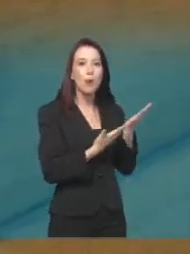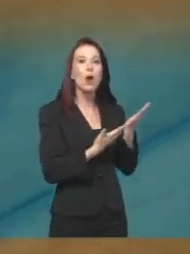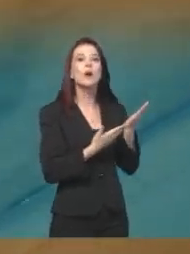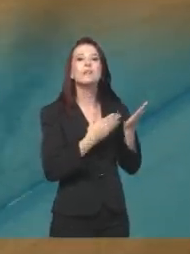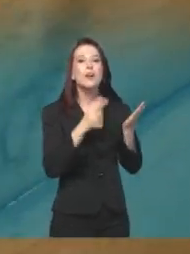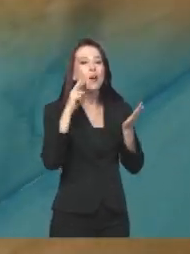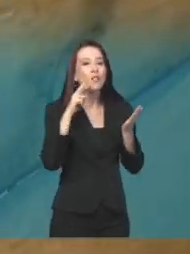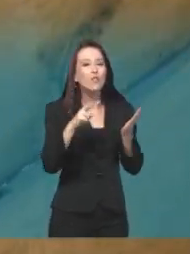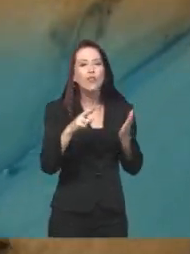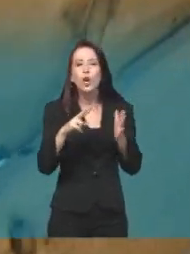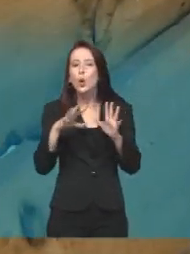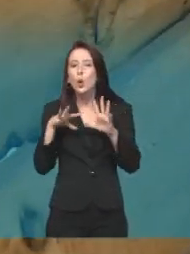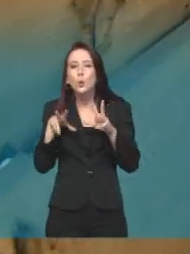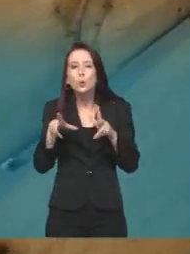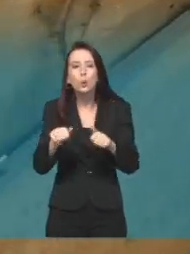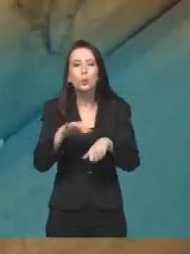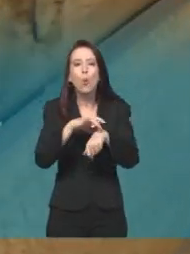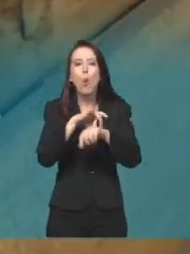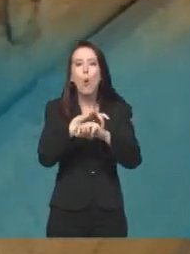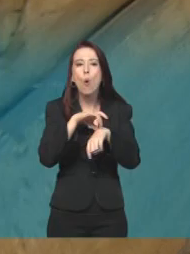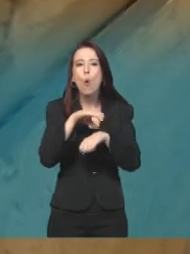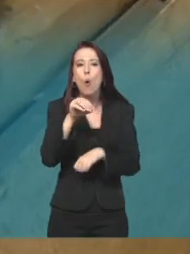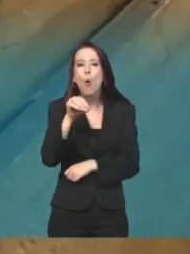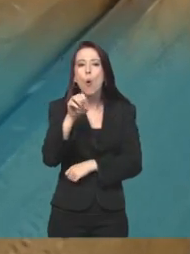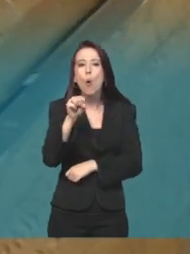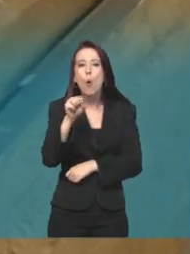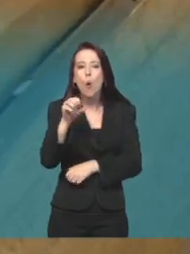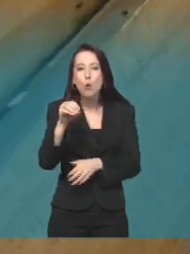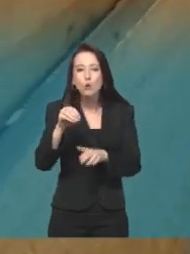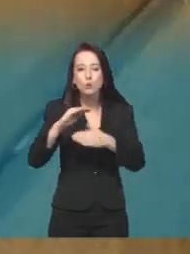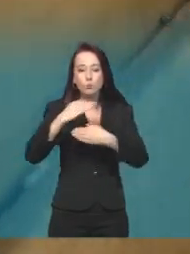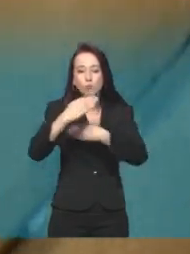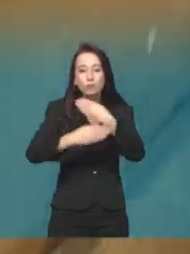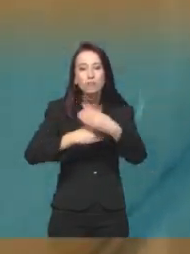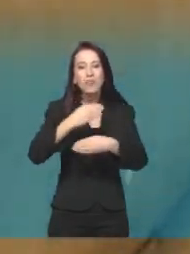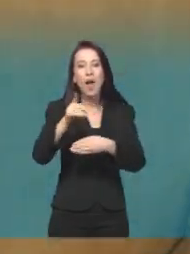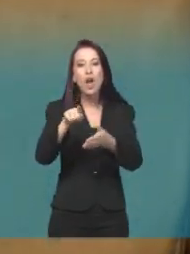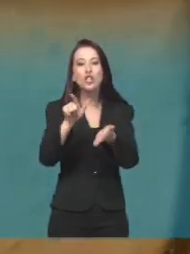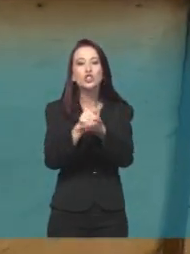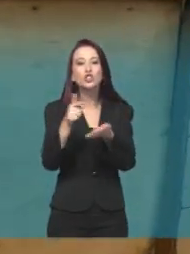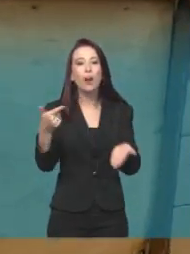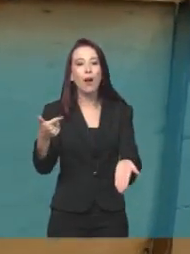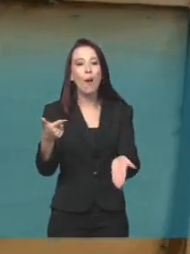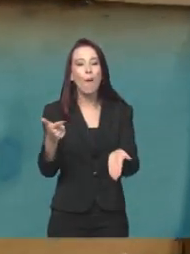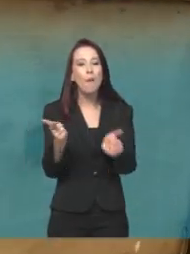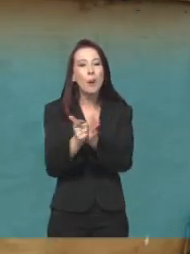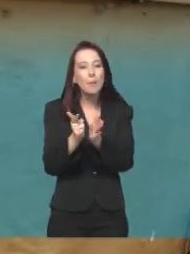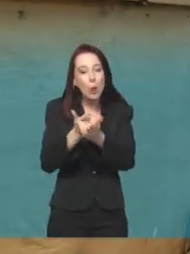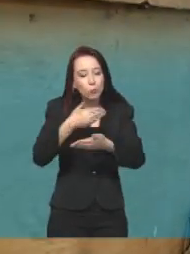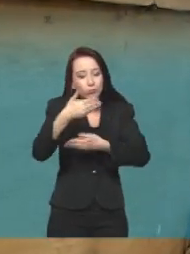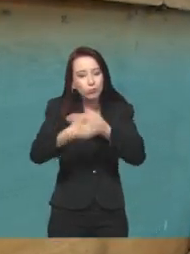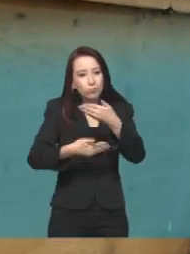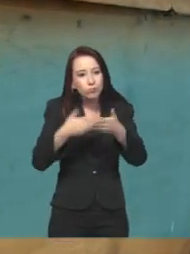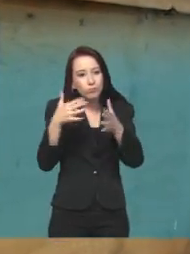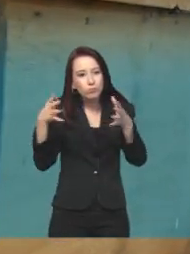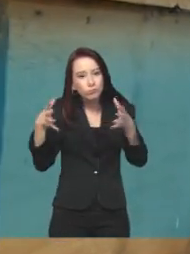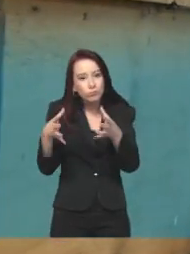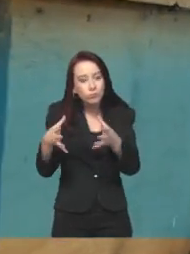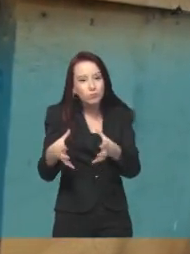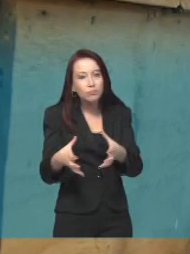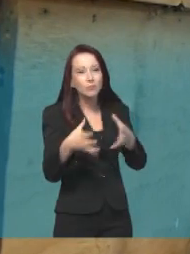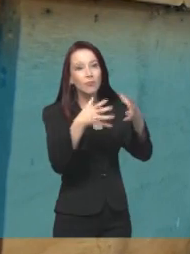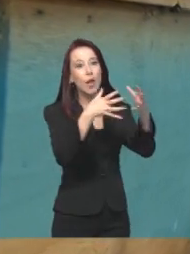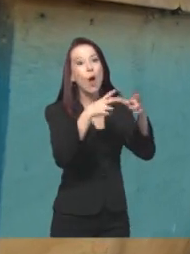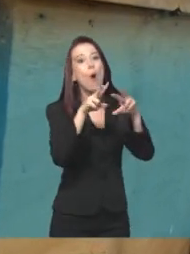and all the bones were wrapped up in newspapers, so we have quite a